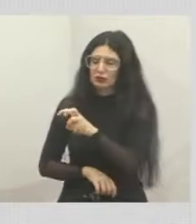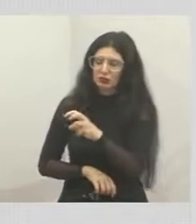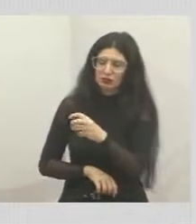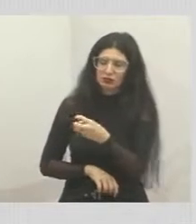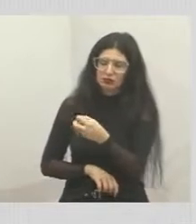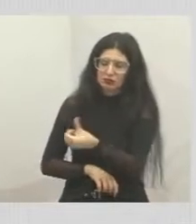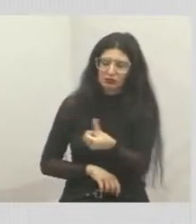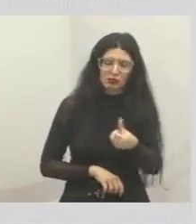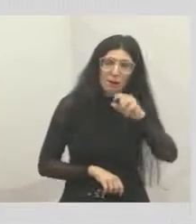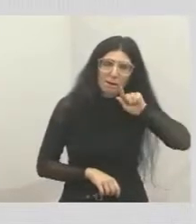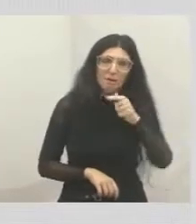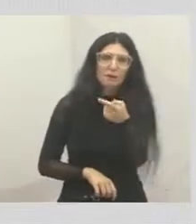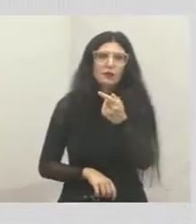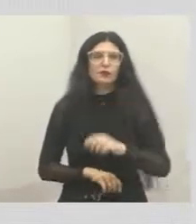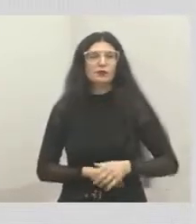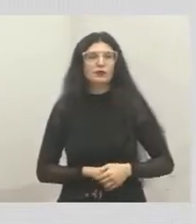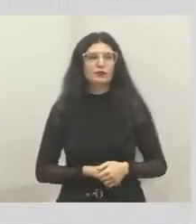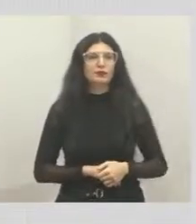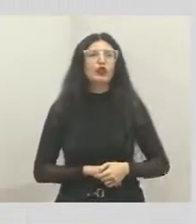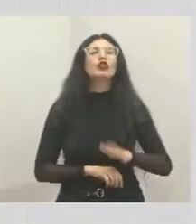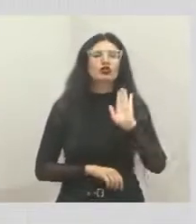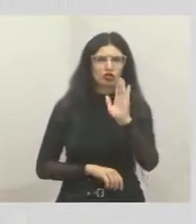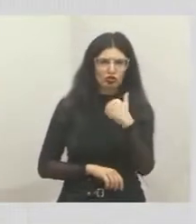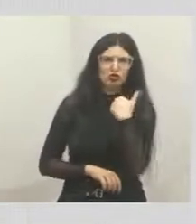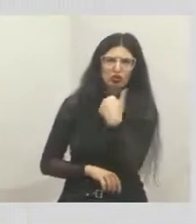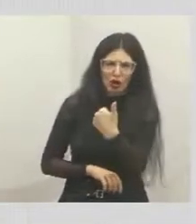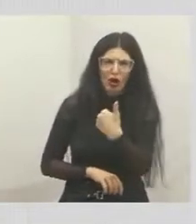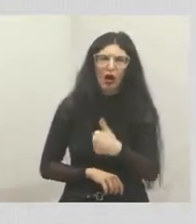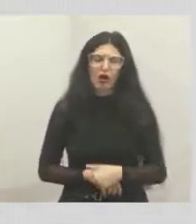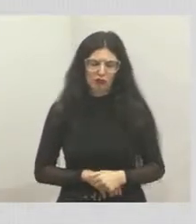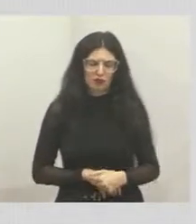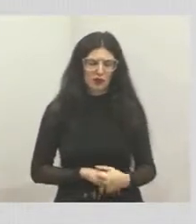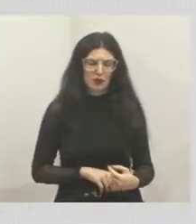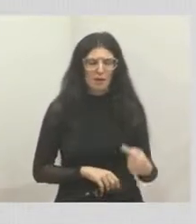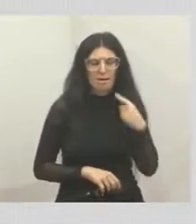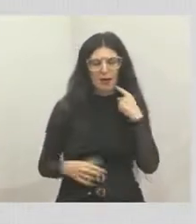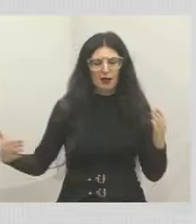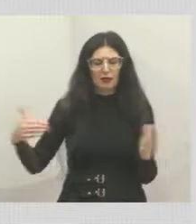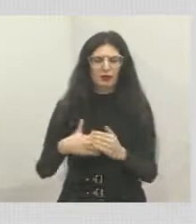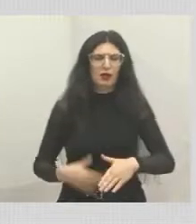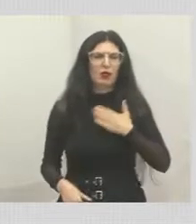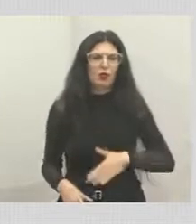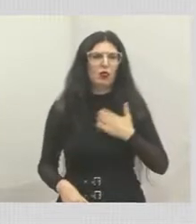572.566.000 e já alcançado até esse segundo quadrimestre